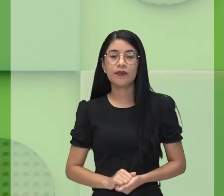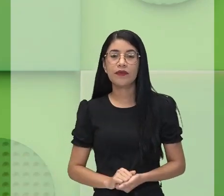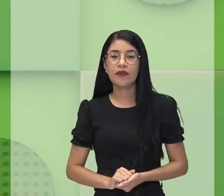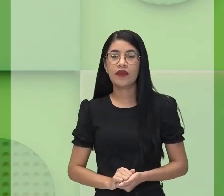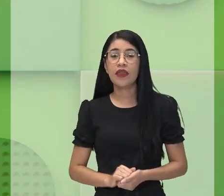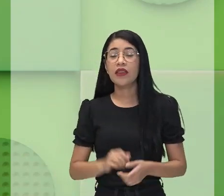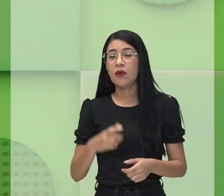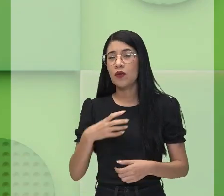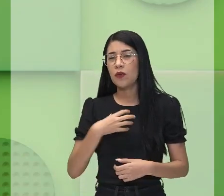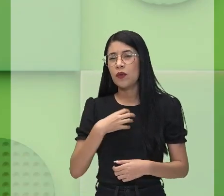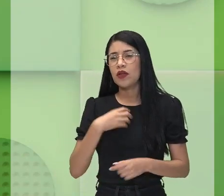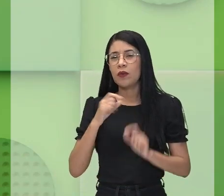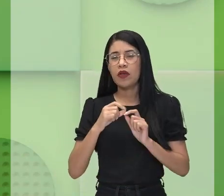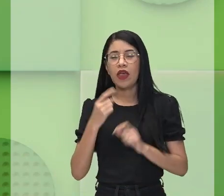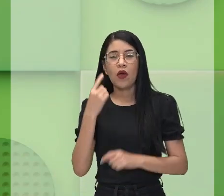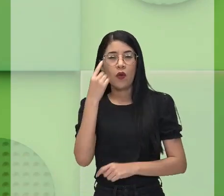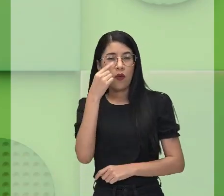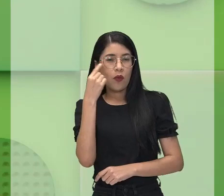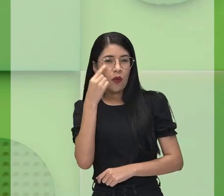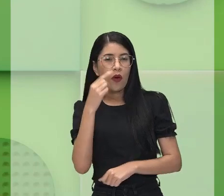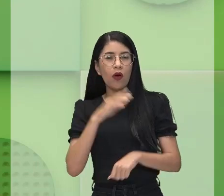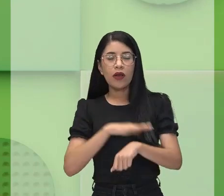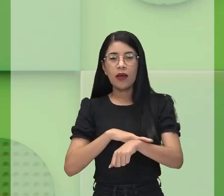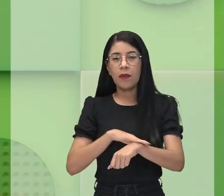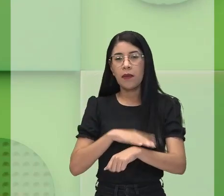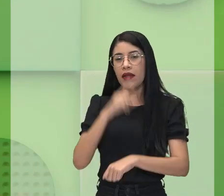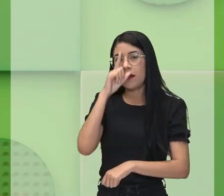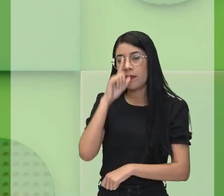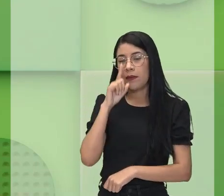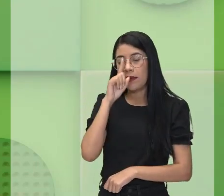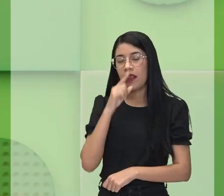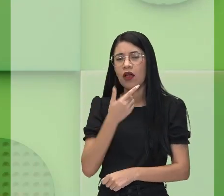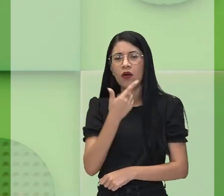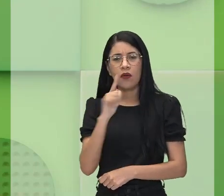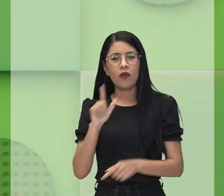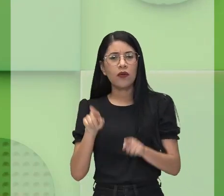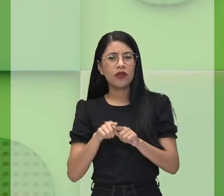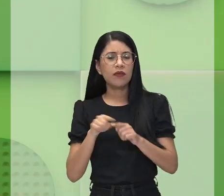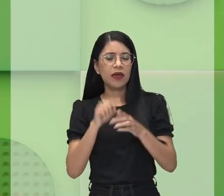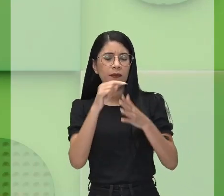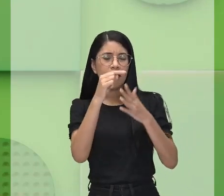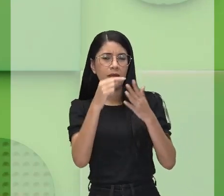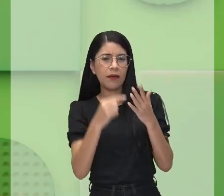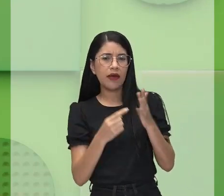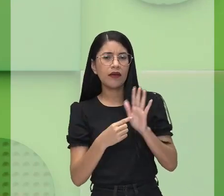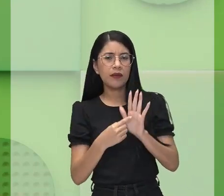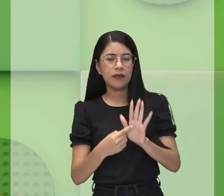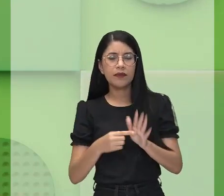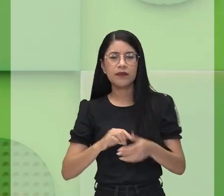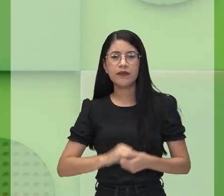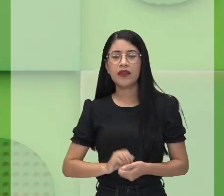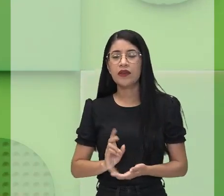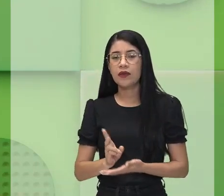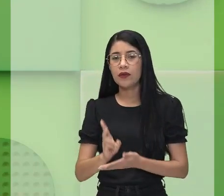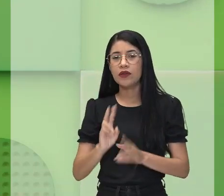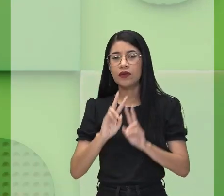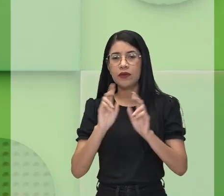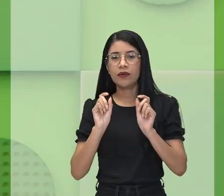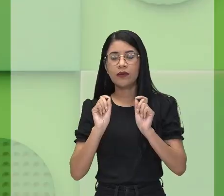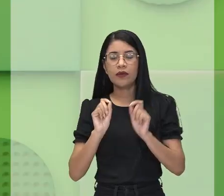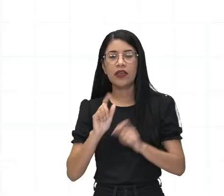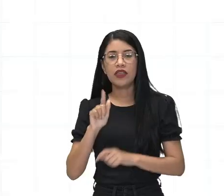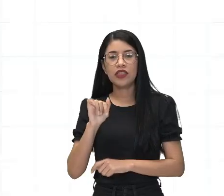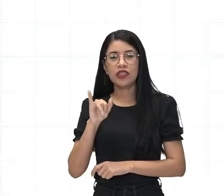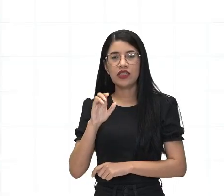dos sintomas são os olhos amarelados e outros, como eu citei. Vamos continuar aí sobre a